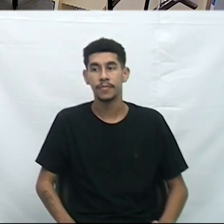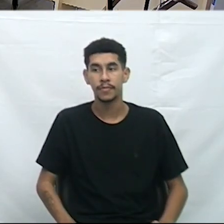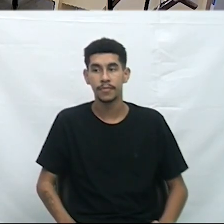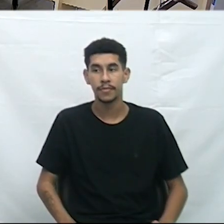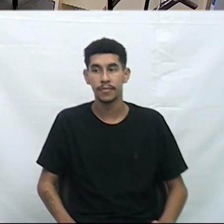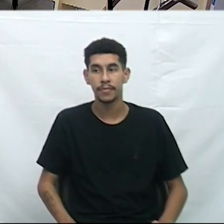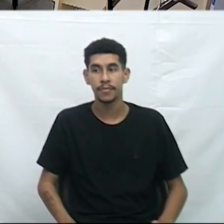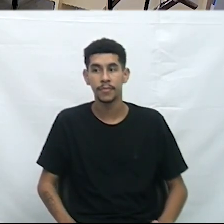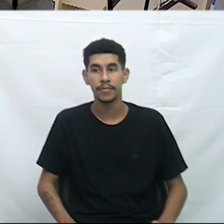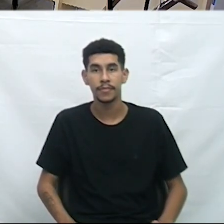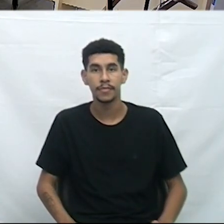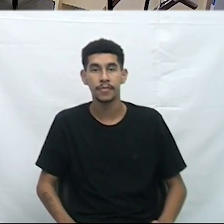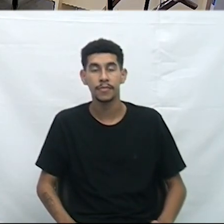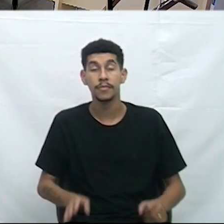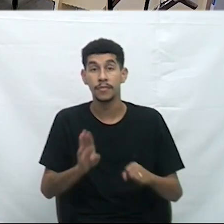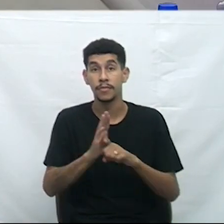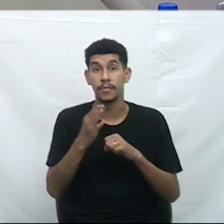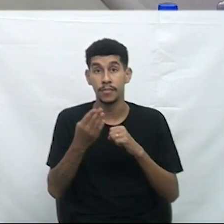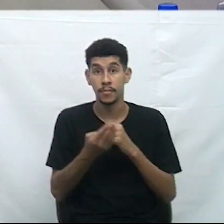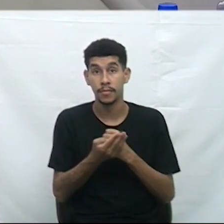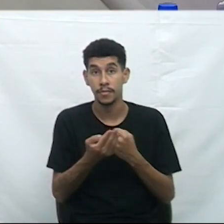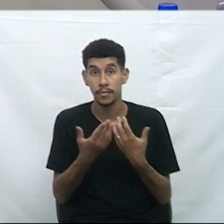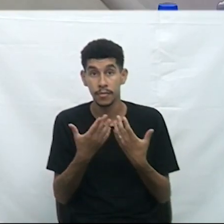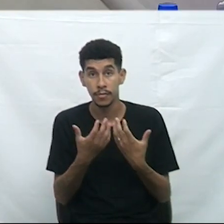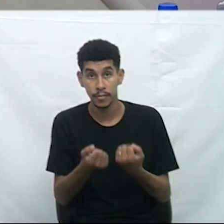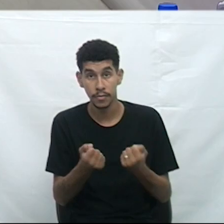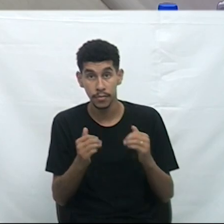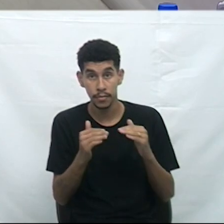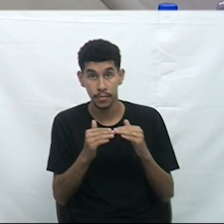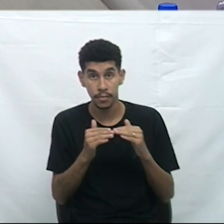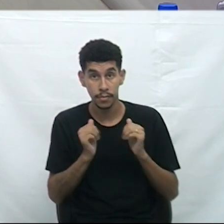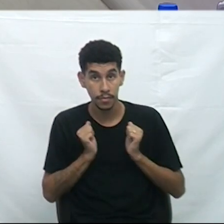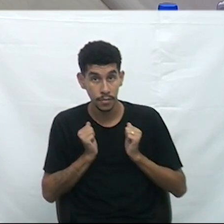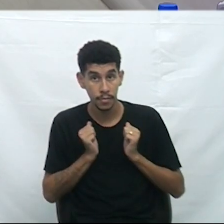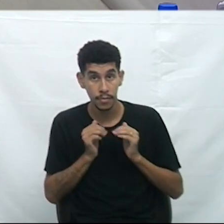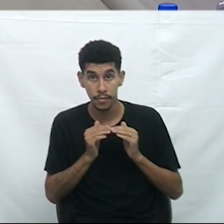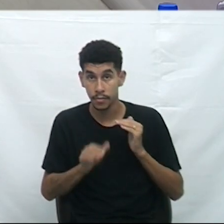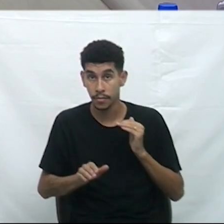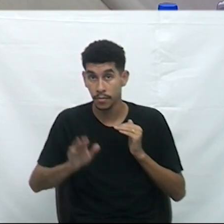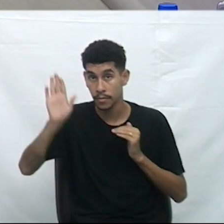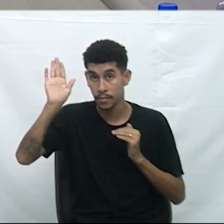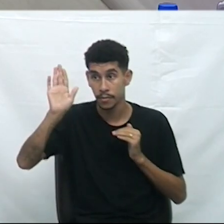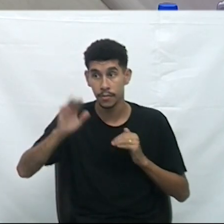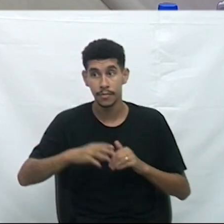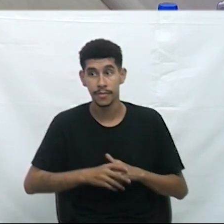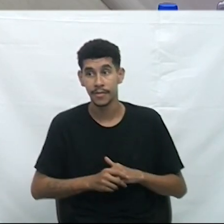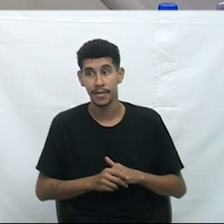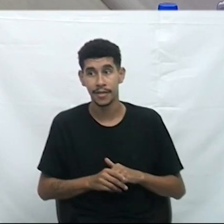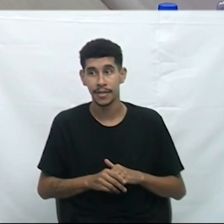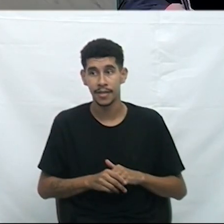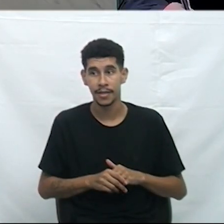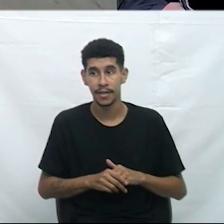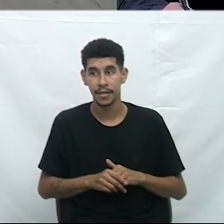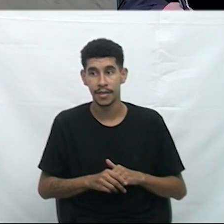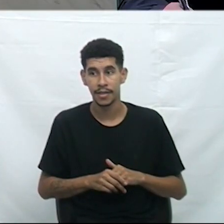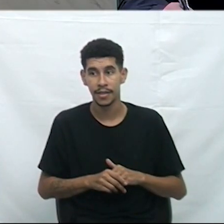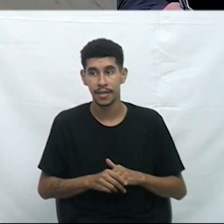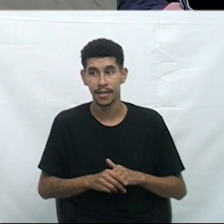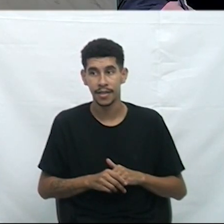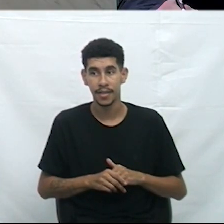permaneçam como estão, os contrários se manifestem. O requerimento foi aprovado por unanimidade. Indicação número